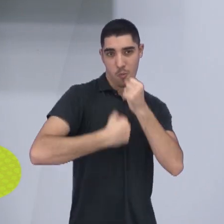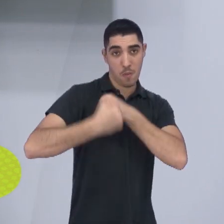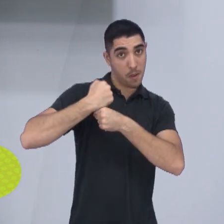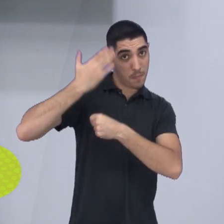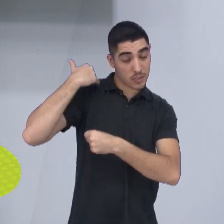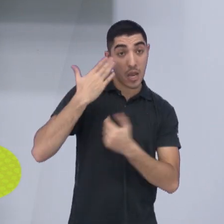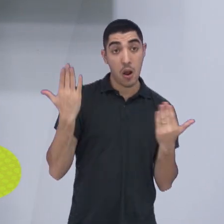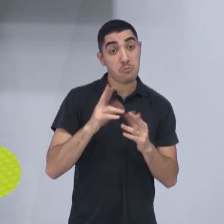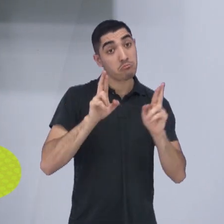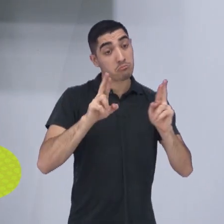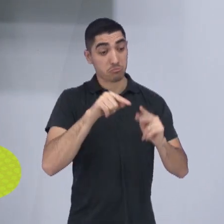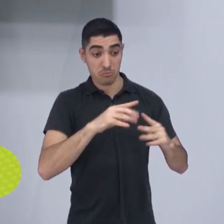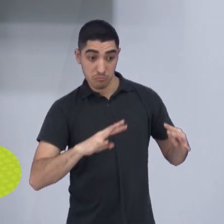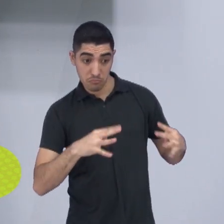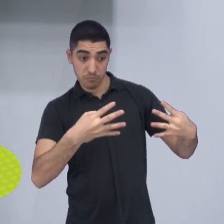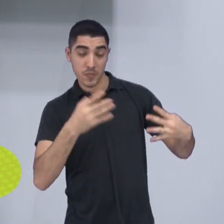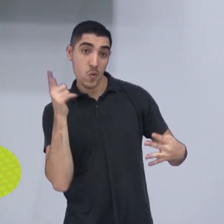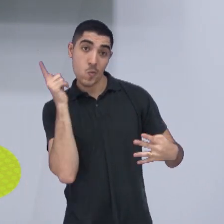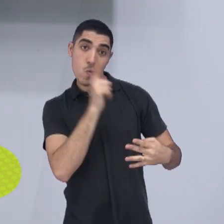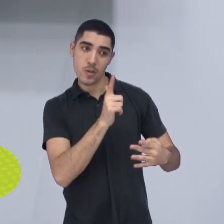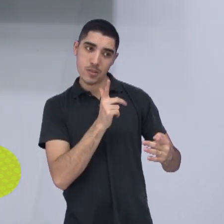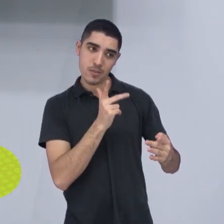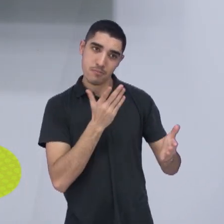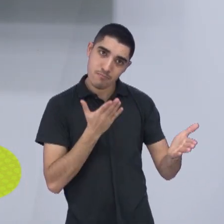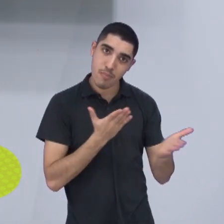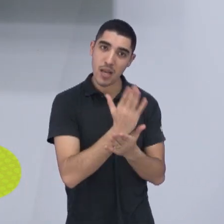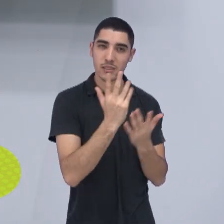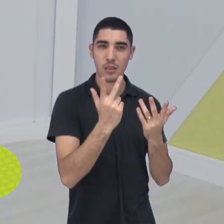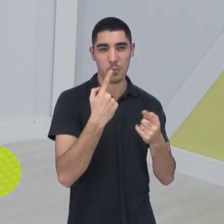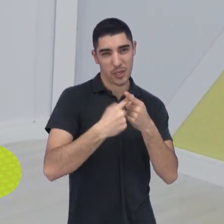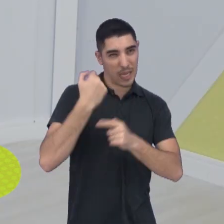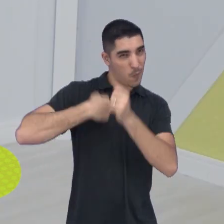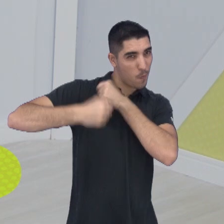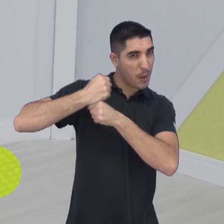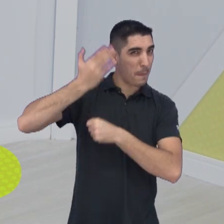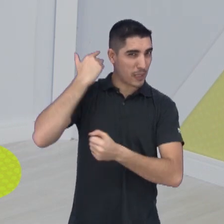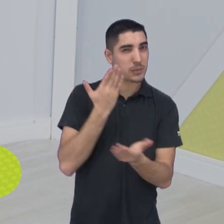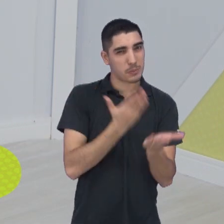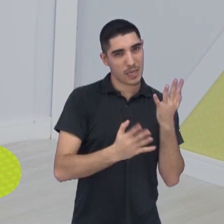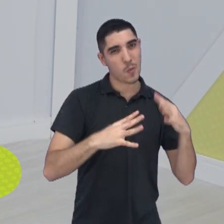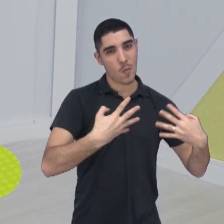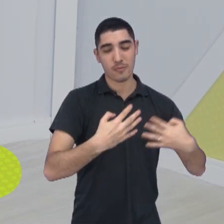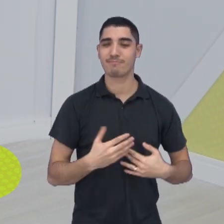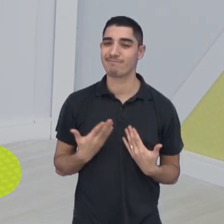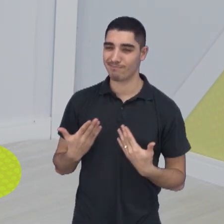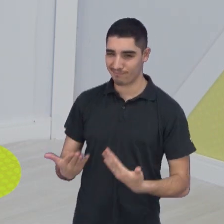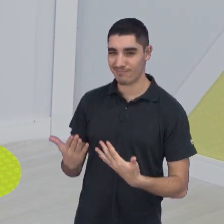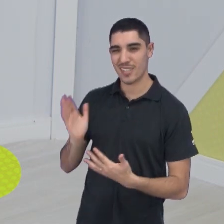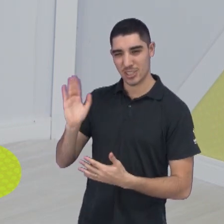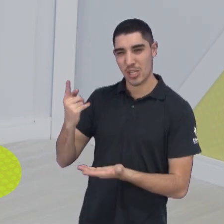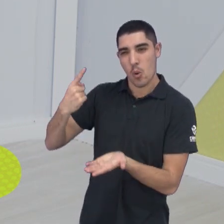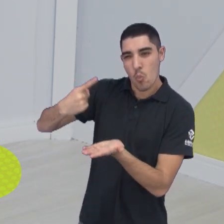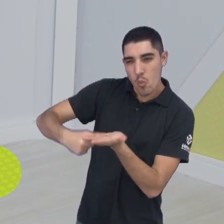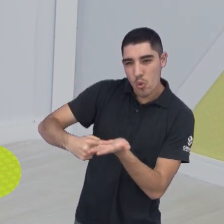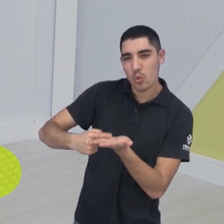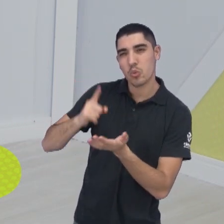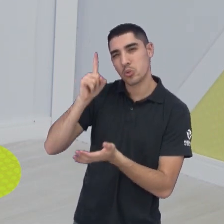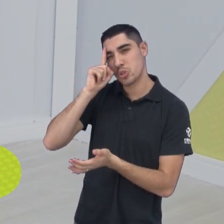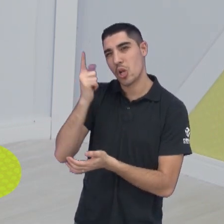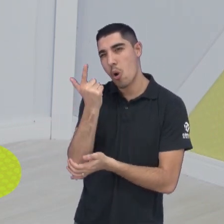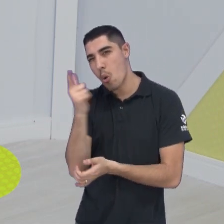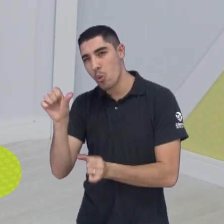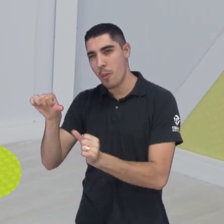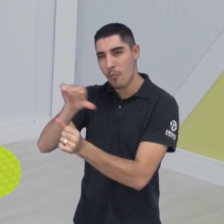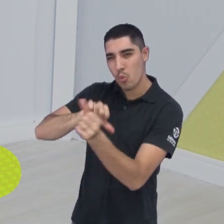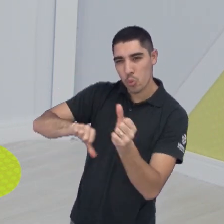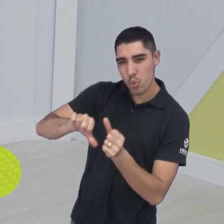ver se nas quartas de final tem mais sorte do que foi no ano passado. Pois é, perdeu, né, aquele jogo que foi remarcado, né, por causa de chuva, começou